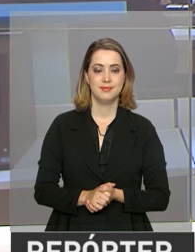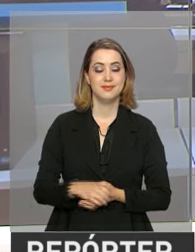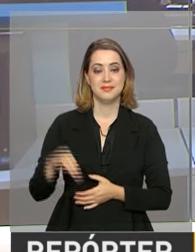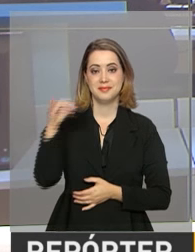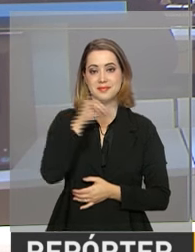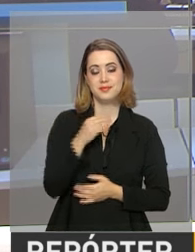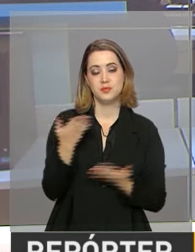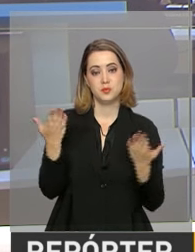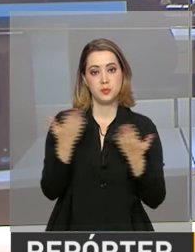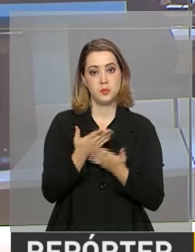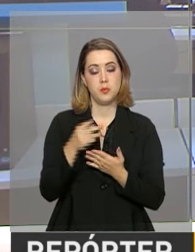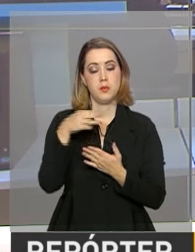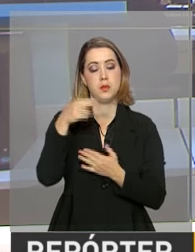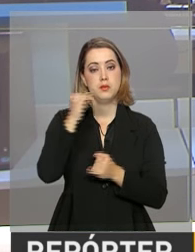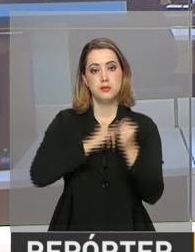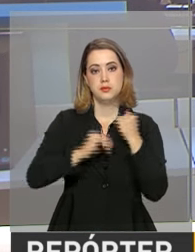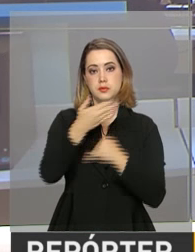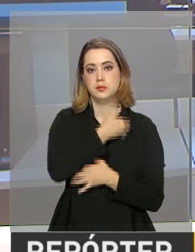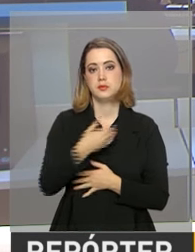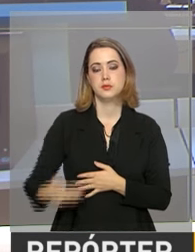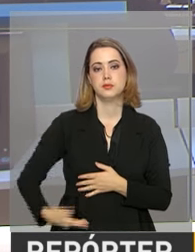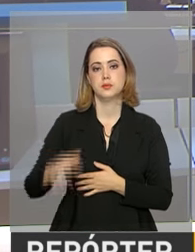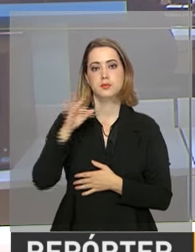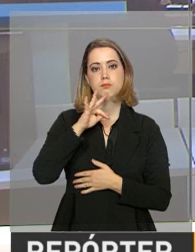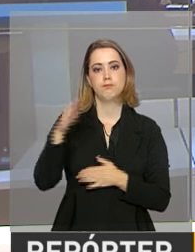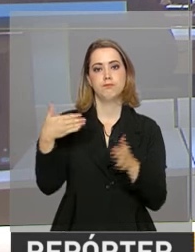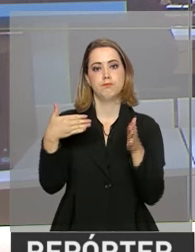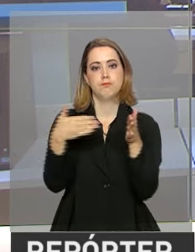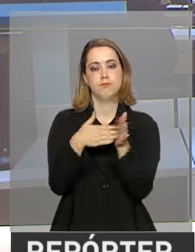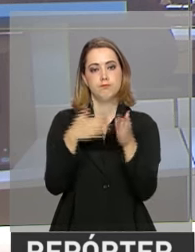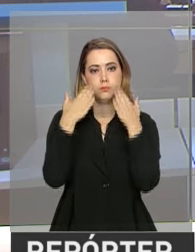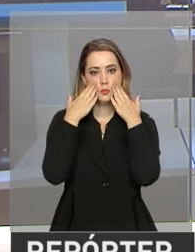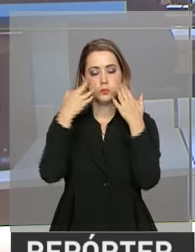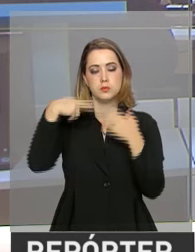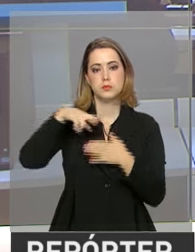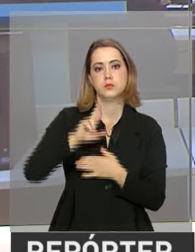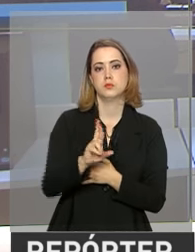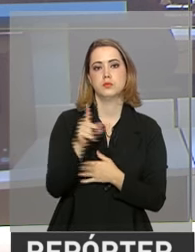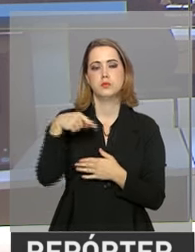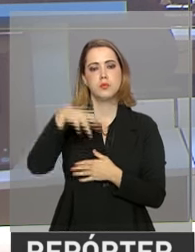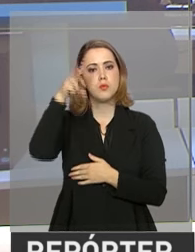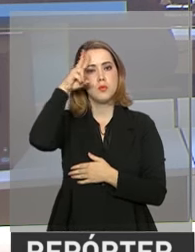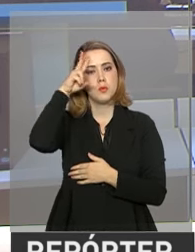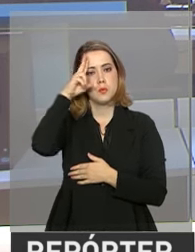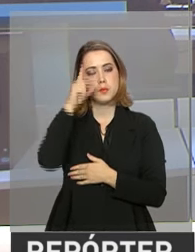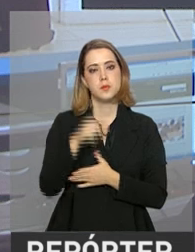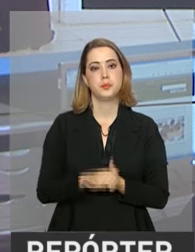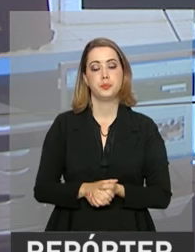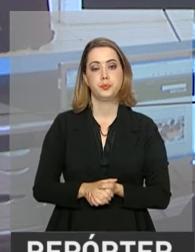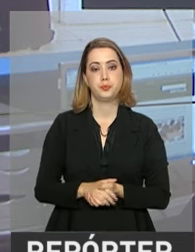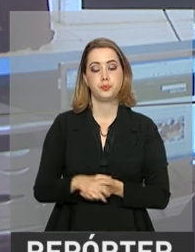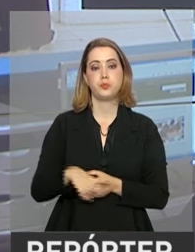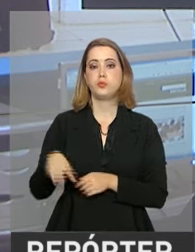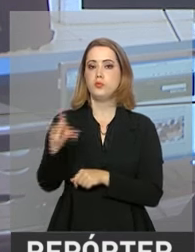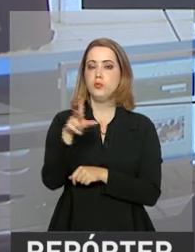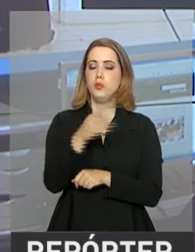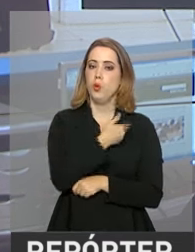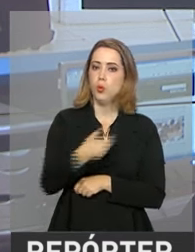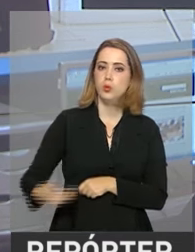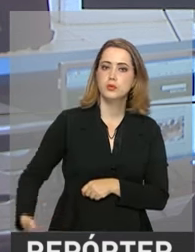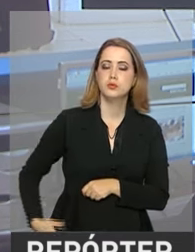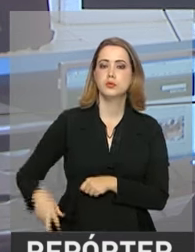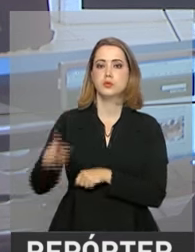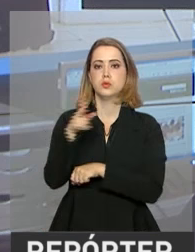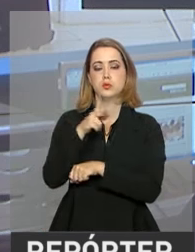Olá estamos de volta com as notícias do Governo Federal na última edição do repórter NBR desta segunda-feira o governo da